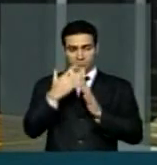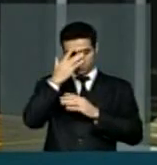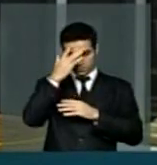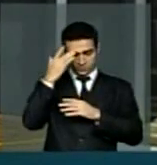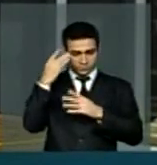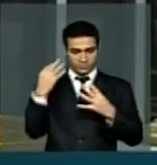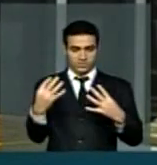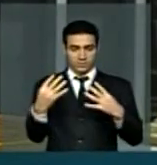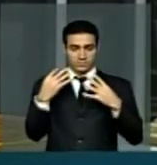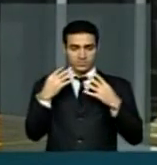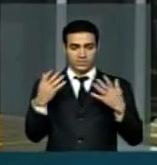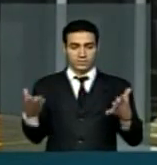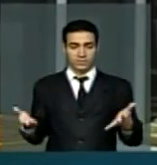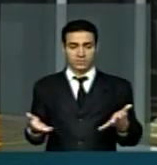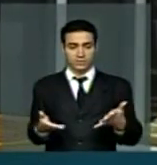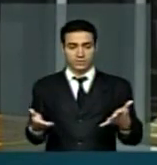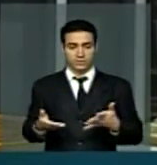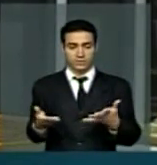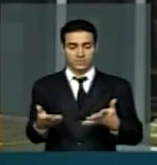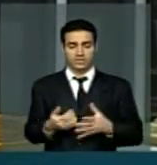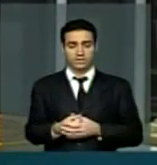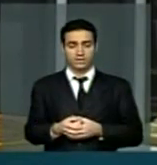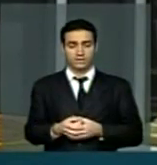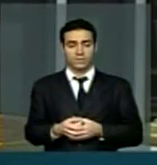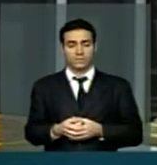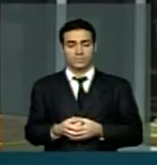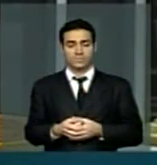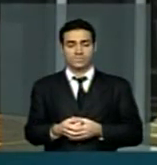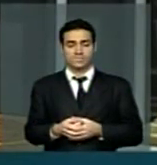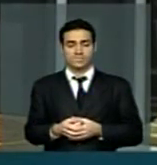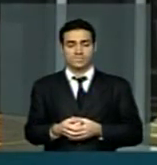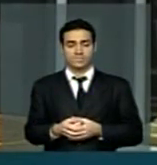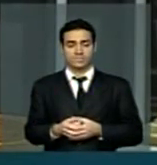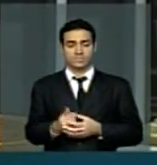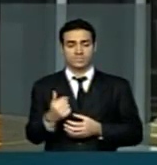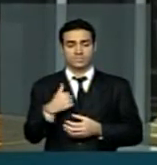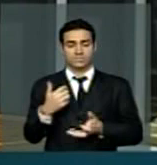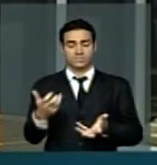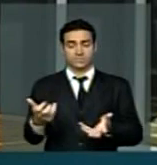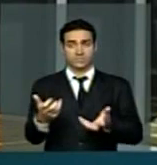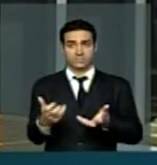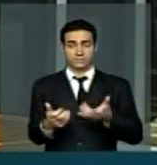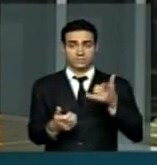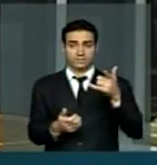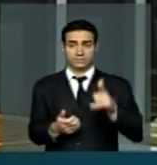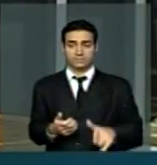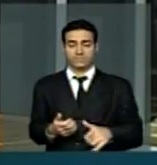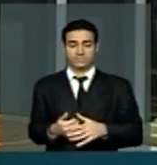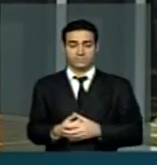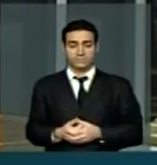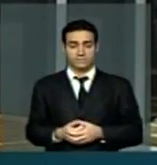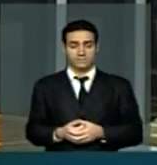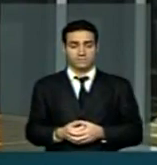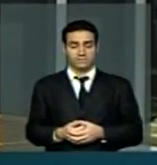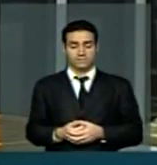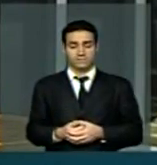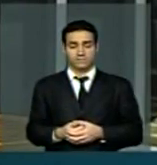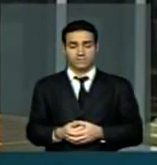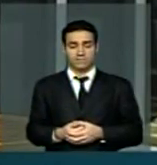momento, eu quero, mais uma vez, nessa tribuna,